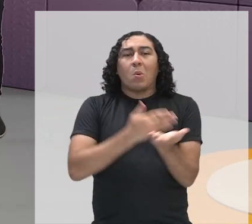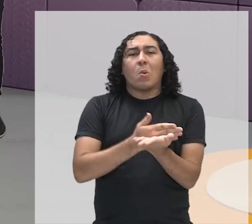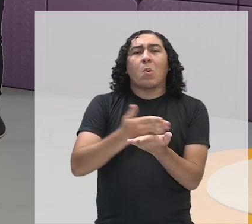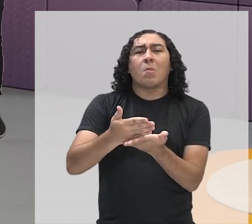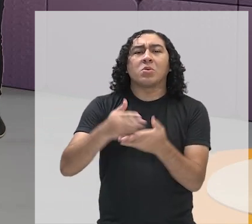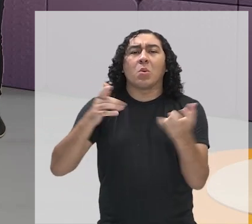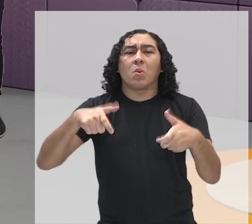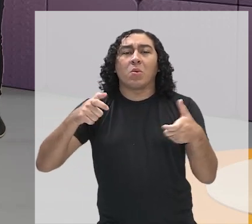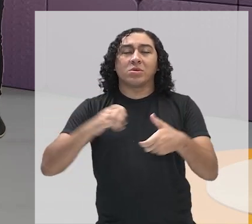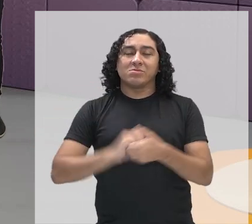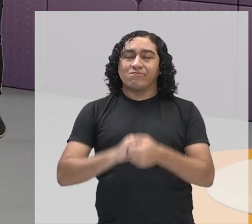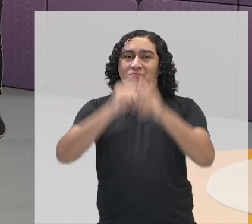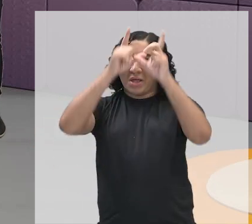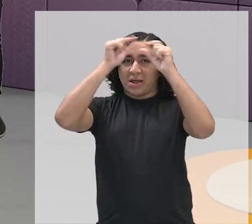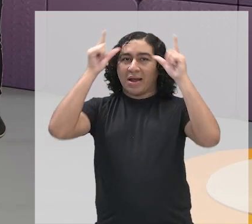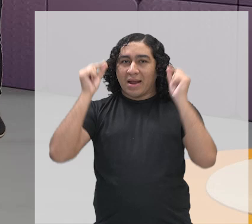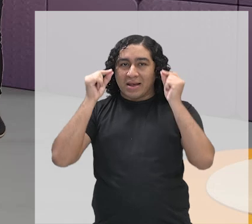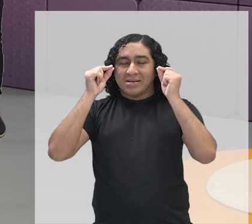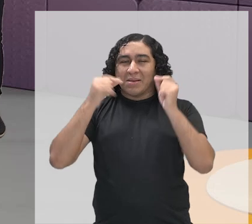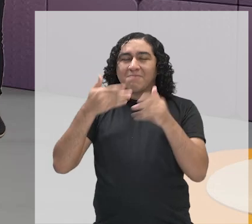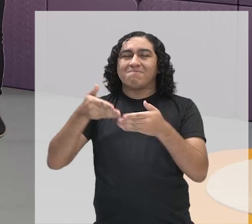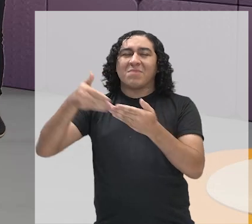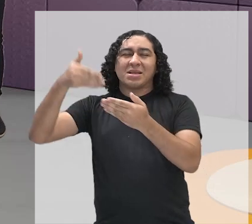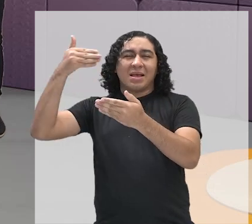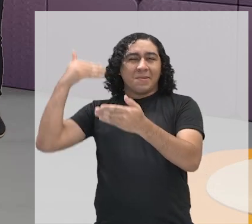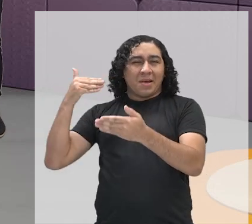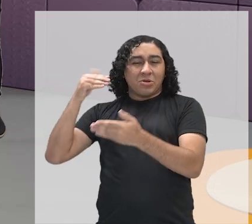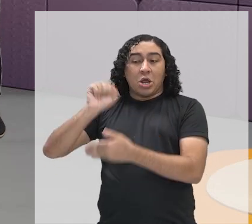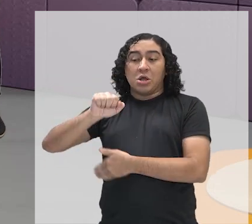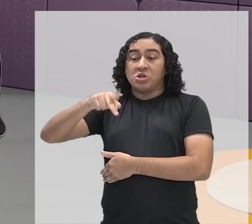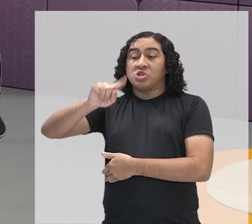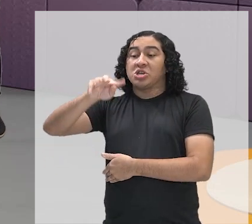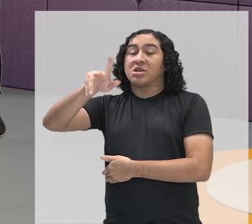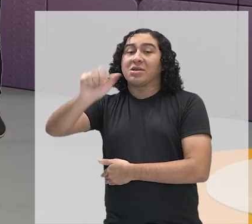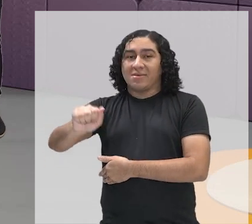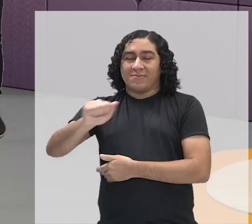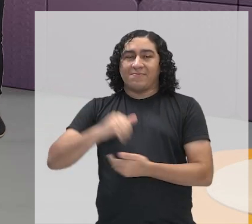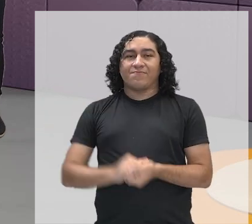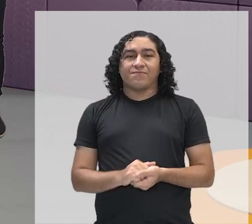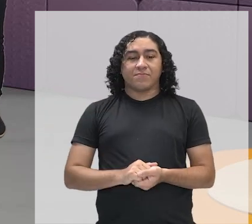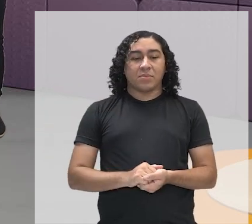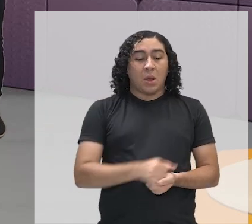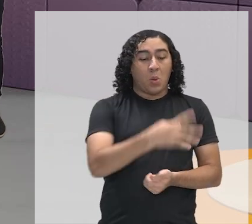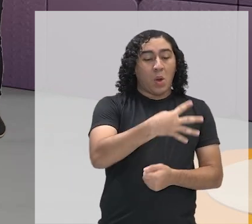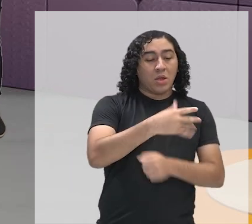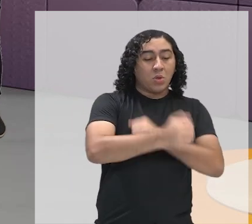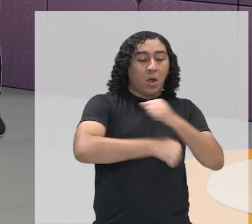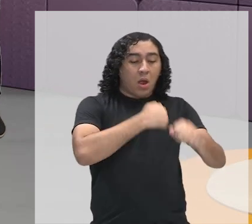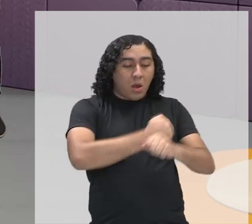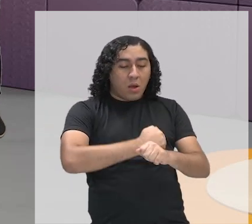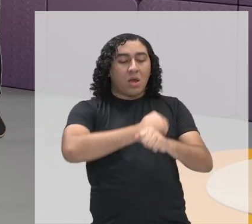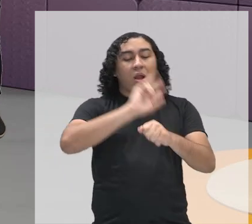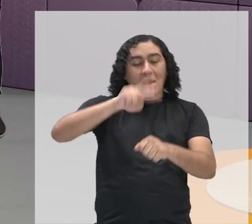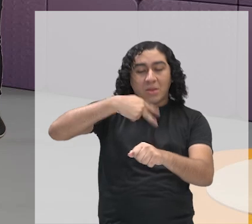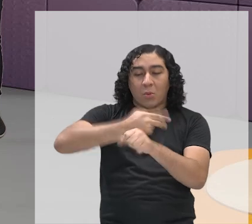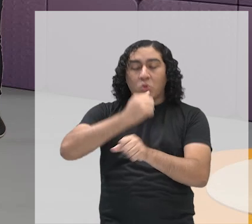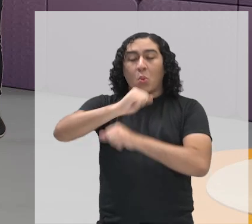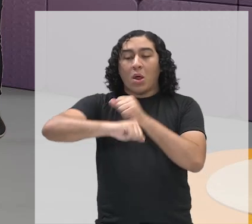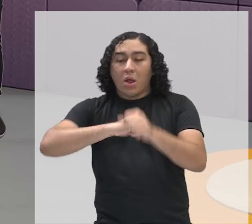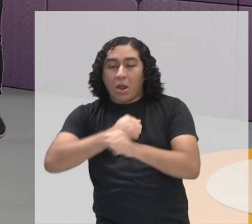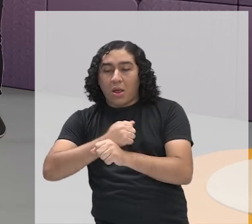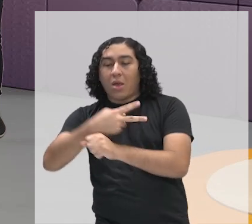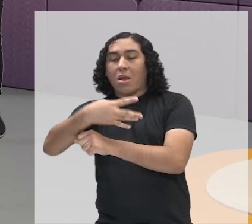na Grécia Antiga, tá? Acompanha aqui comigo, olha, a cada 4 anos, a Grécia Antiga vem à